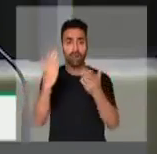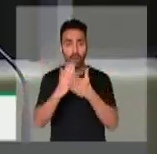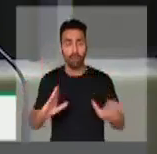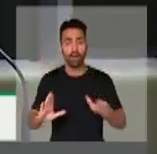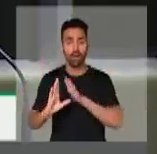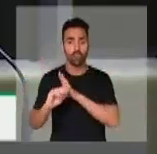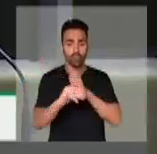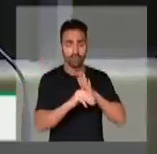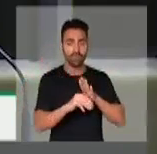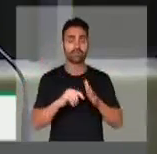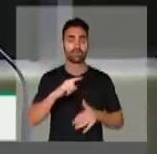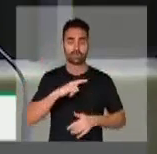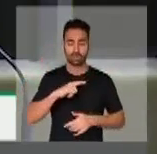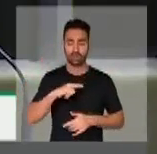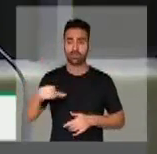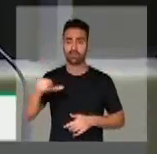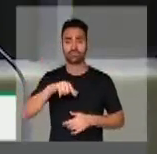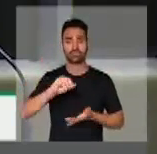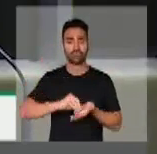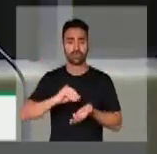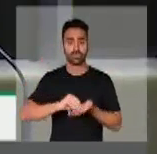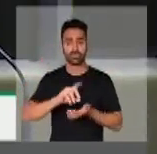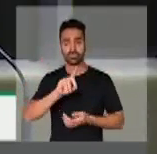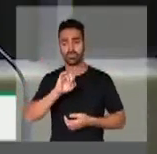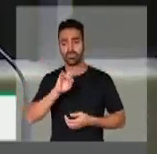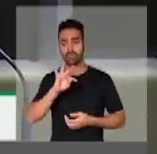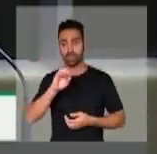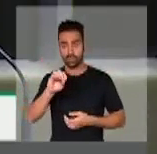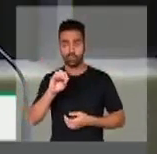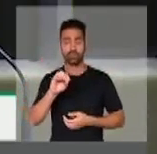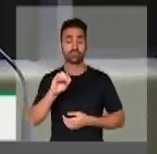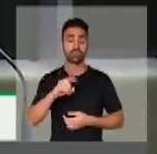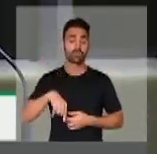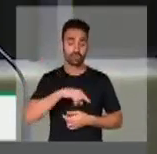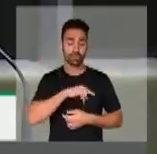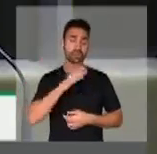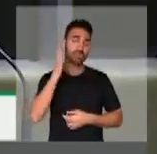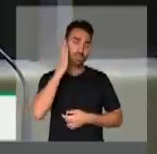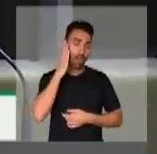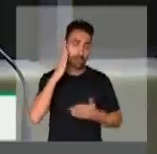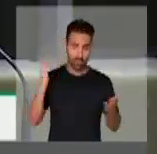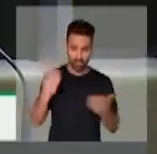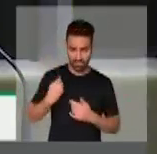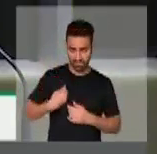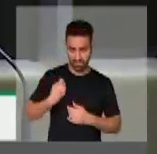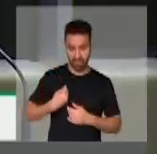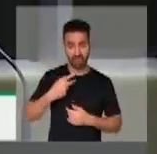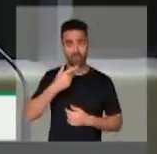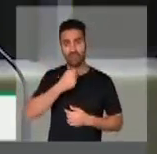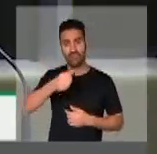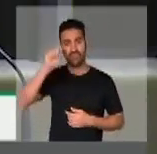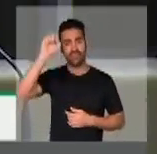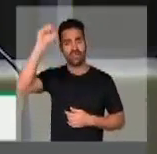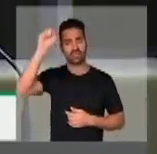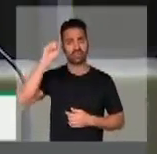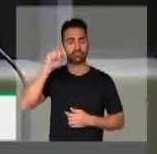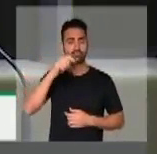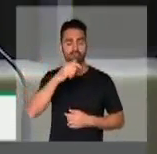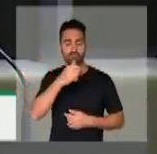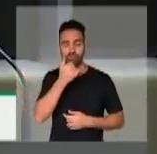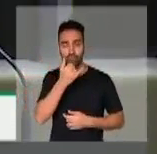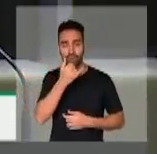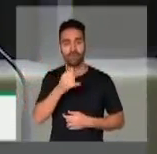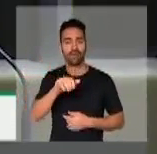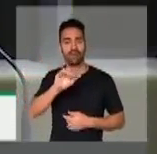corrupção, o quanto o Estado de Direito foi afetado aqui no Brasil. Nós sabemos que vivemos uma situação de fascismo hoje, com cara